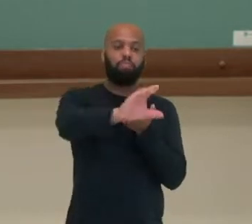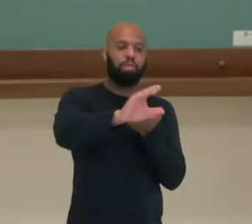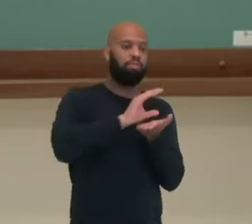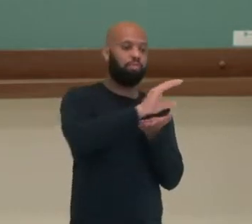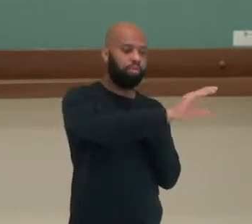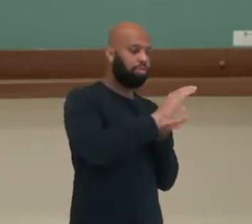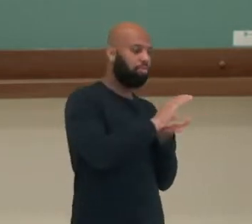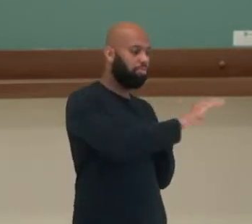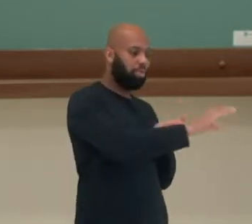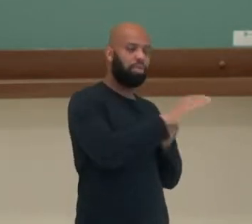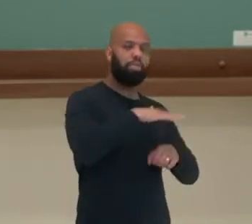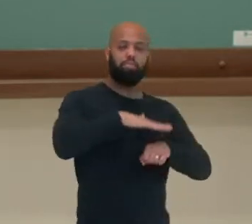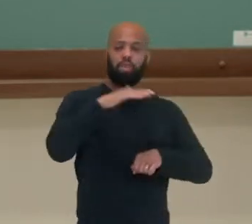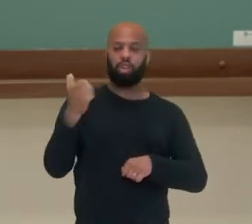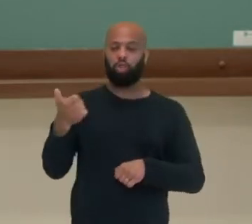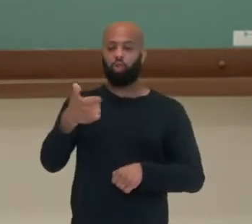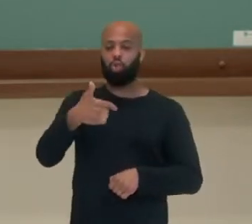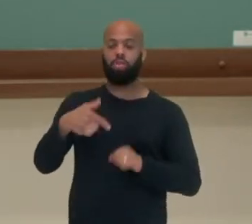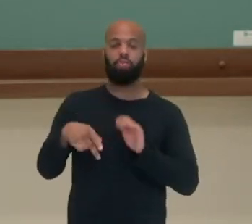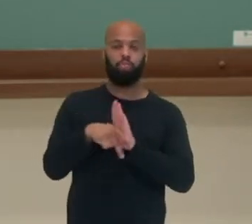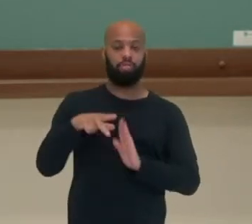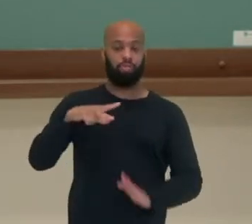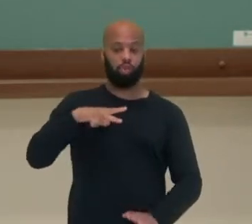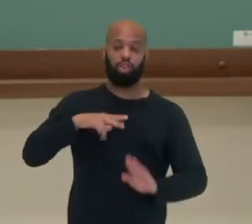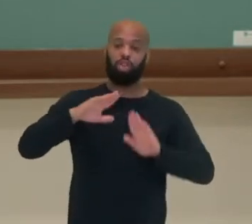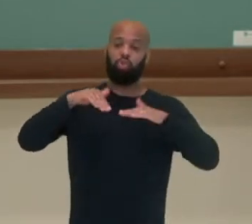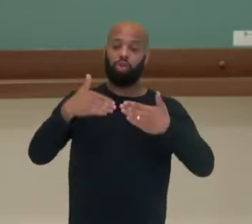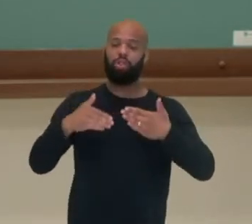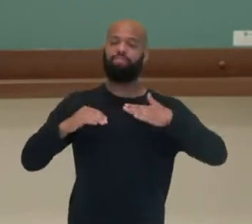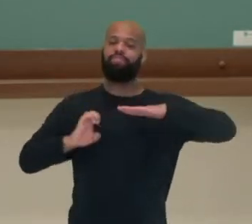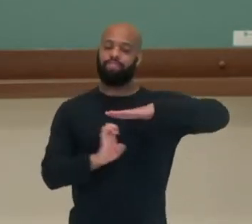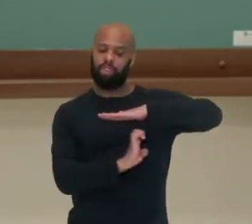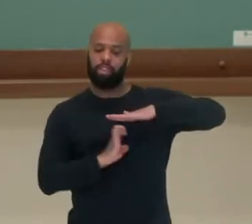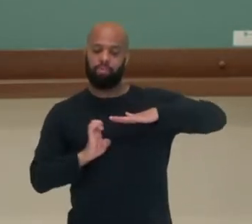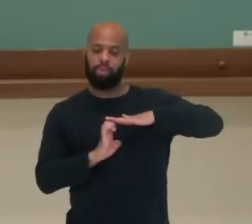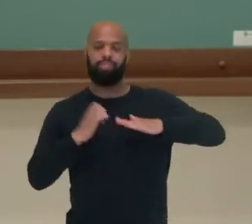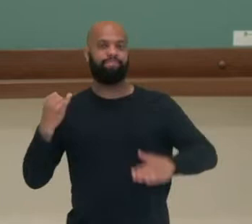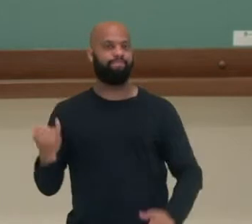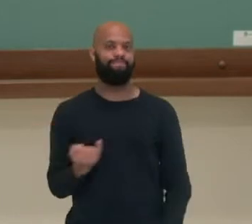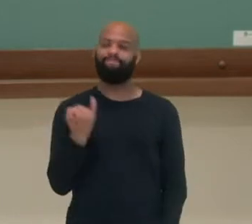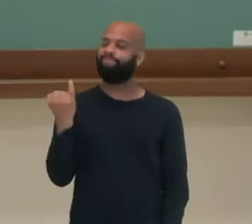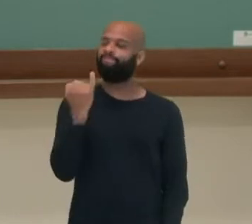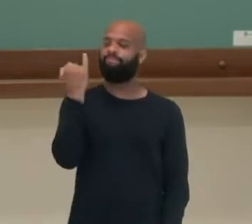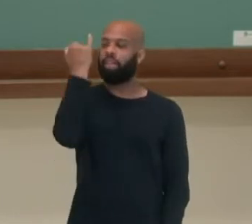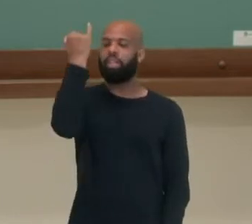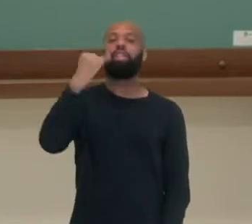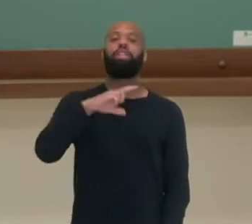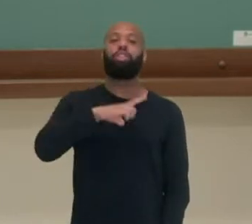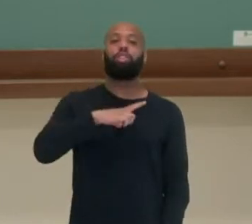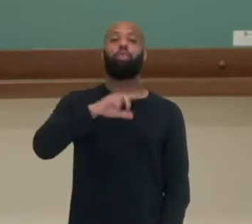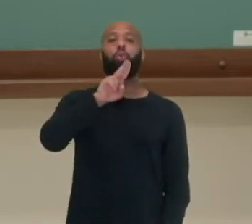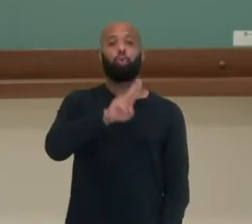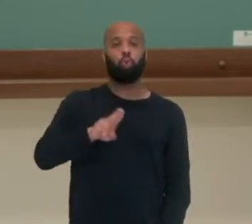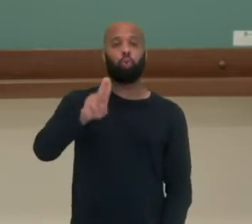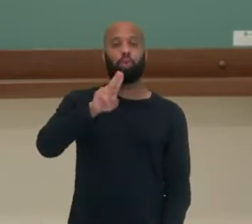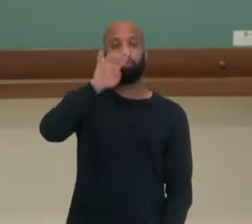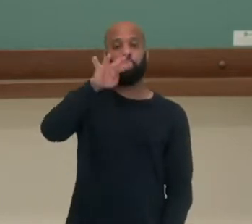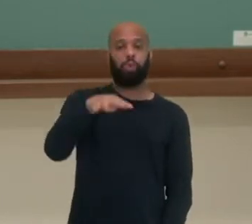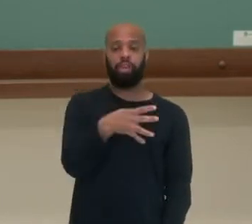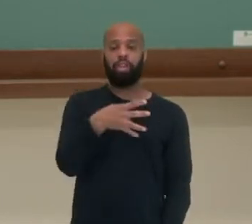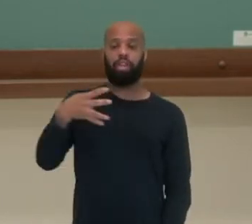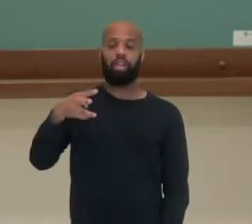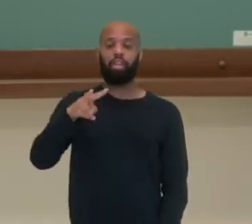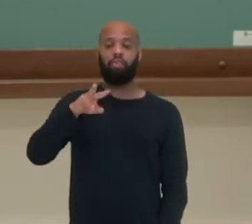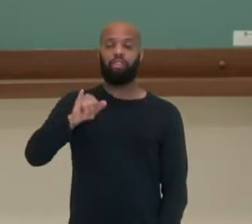tem no nosso orçamento pessoal, então numa empresa se torna fundamental o uso dessas planilhas que